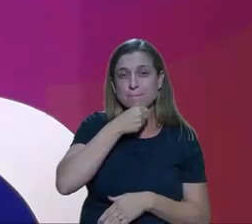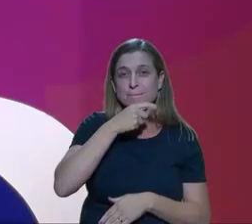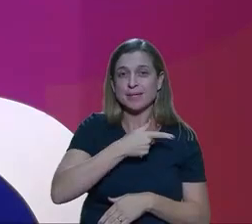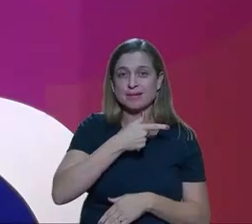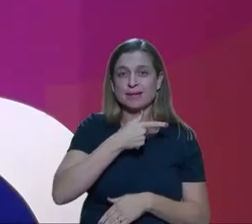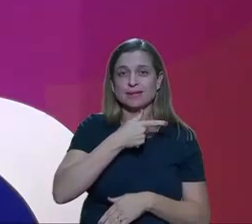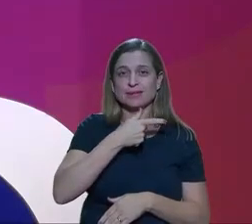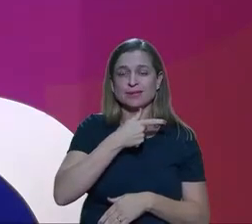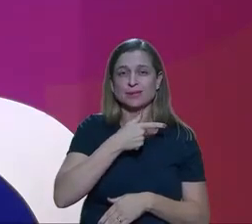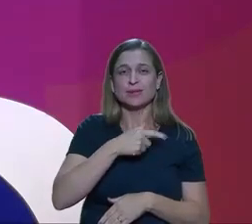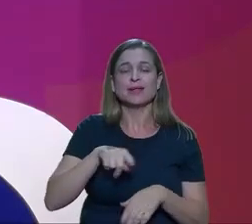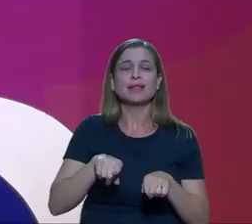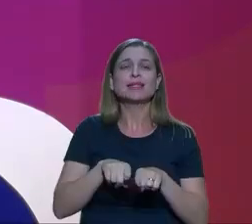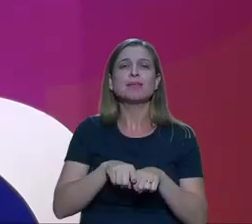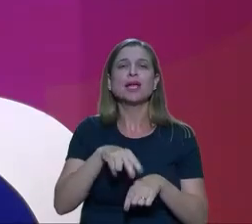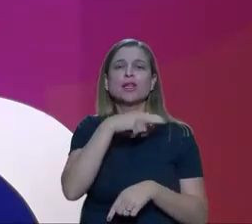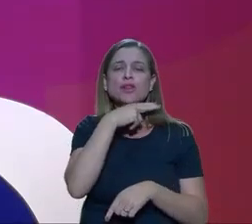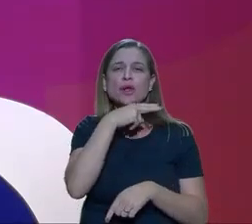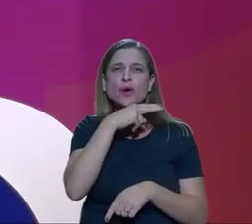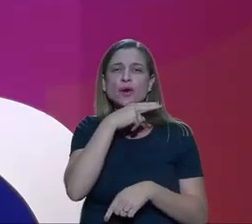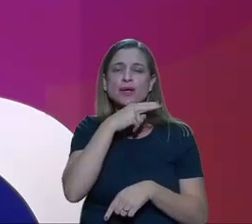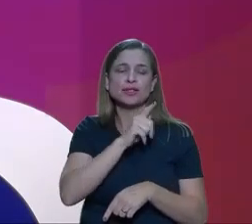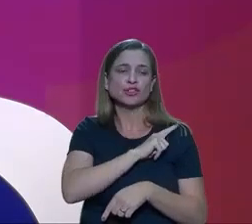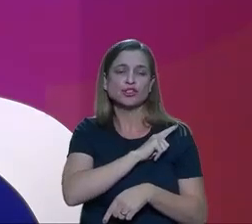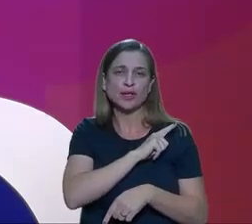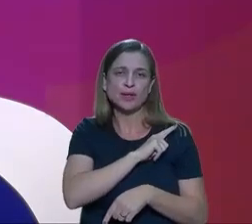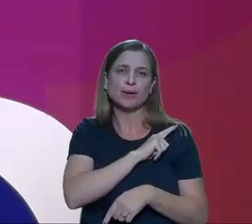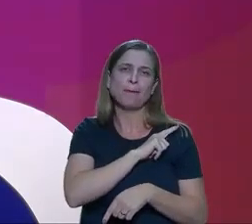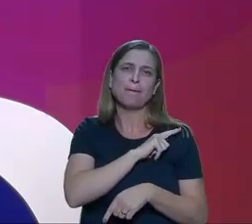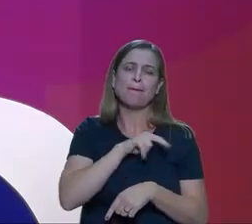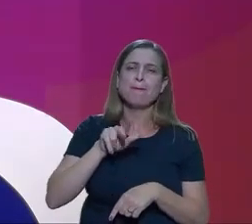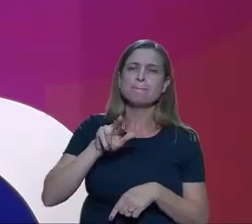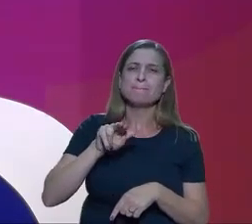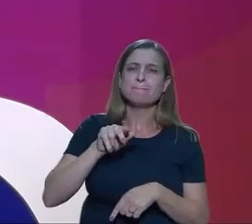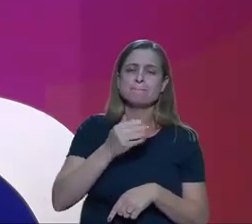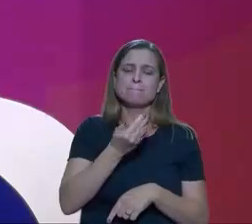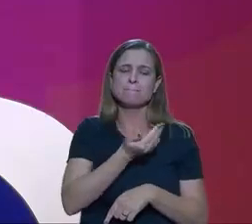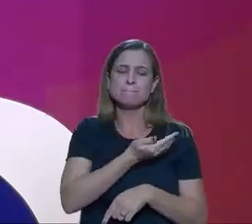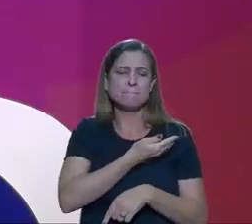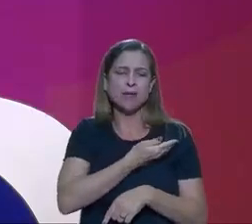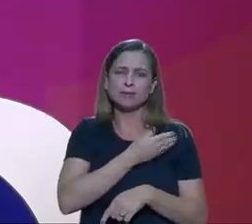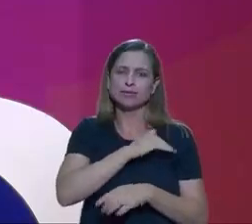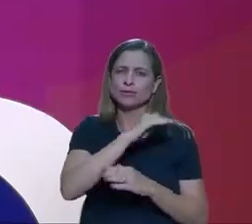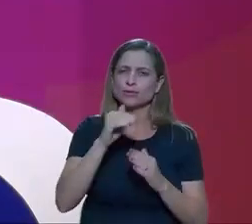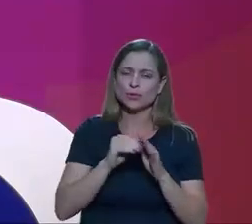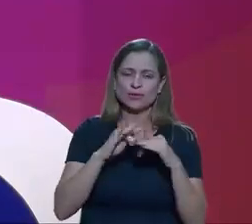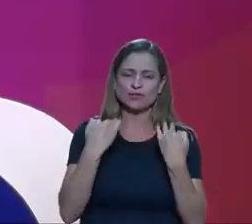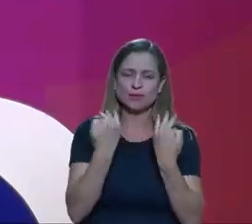bisnetos, minha nora, meu genro, meus irmãos e sobrinho e família